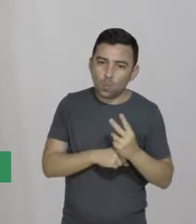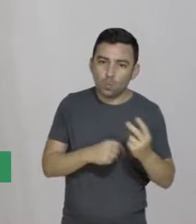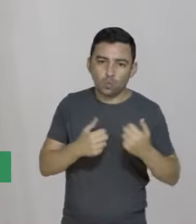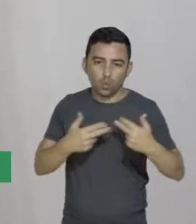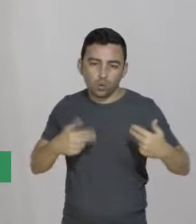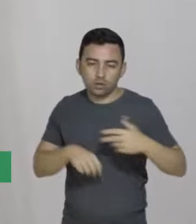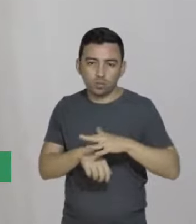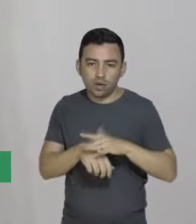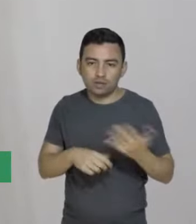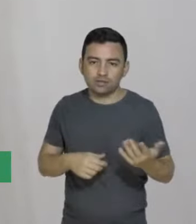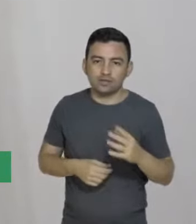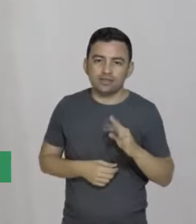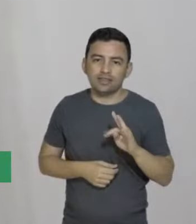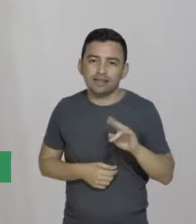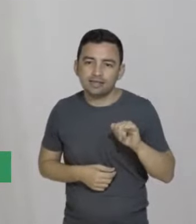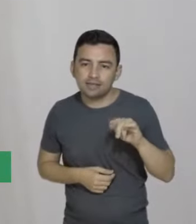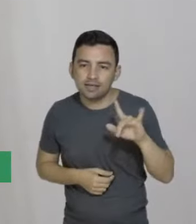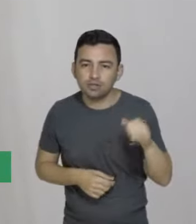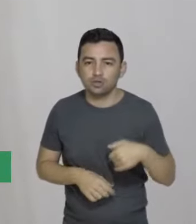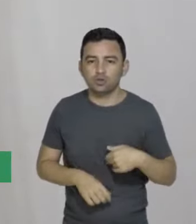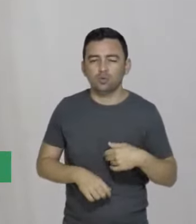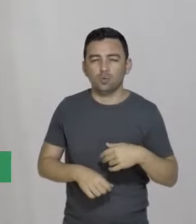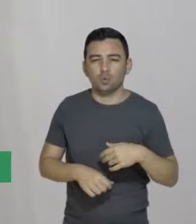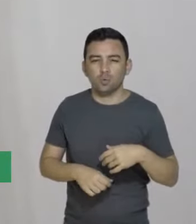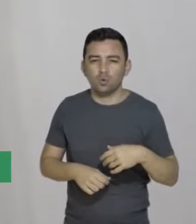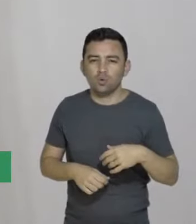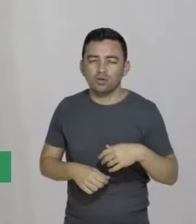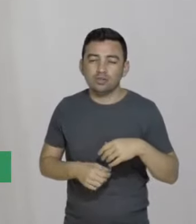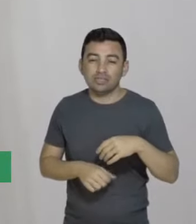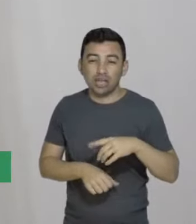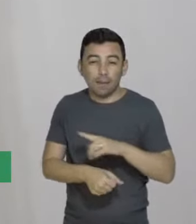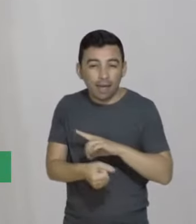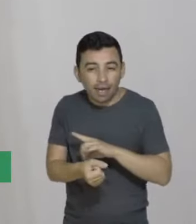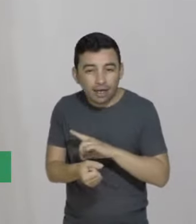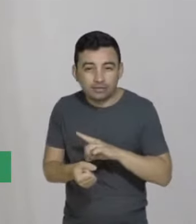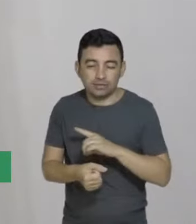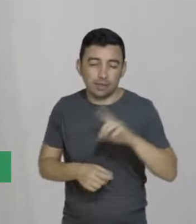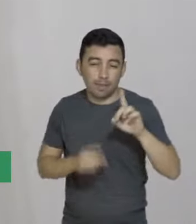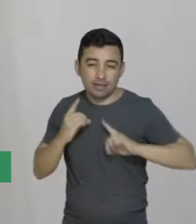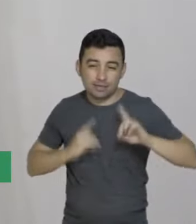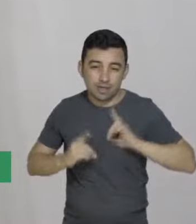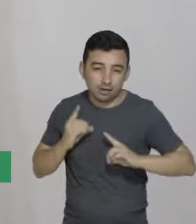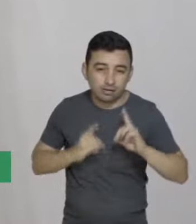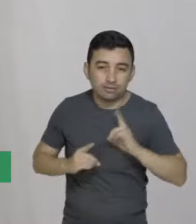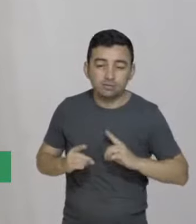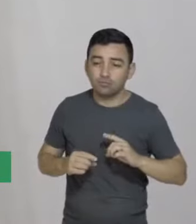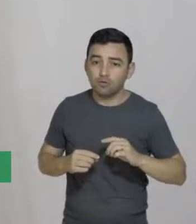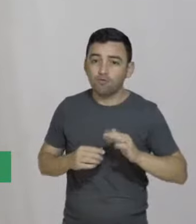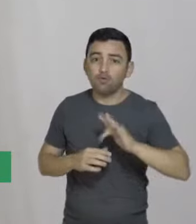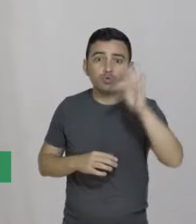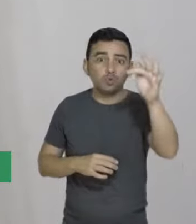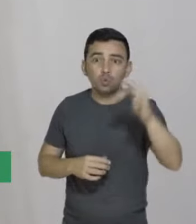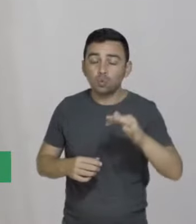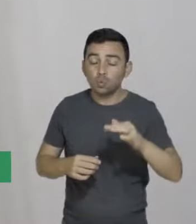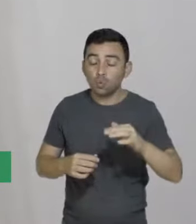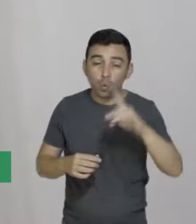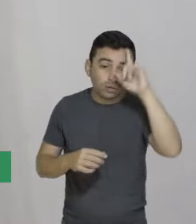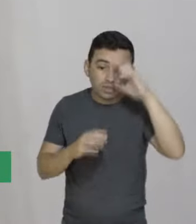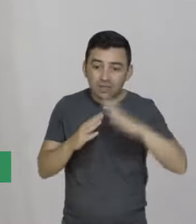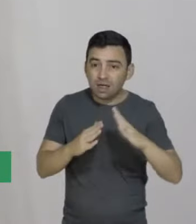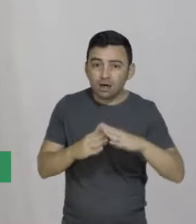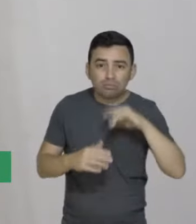como triglicerídeos, colesterol, diabetes, depressão, nós não teremos hospitais suficientes e vai, daqui a alguns anos,